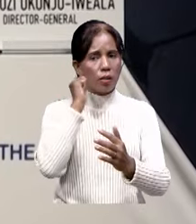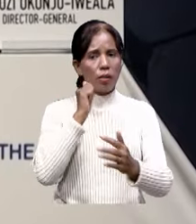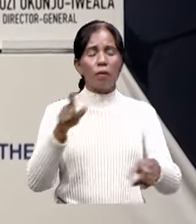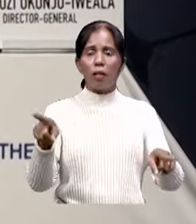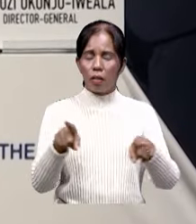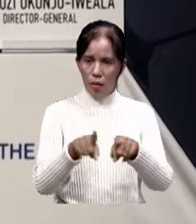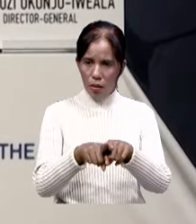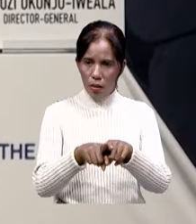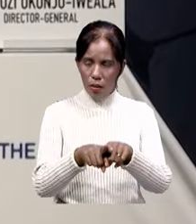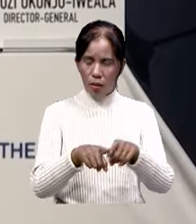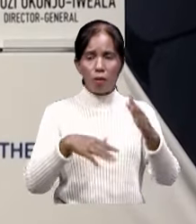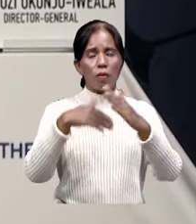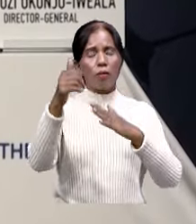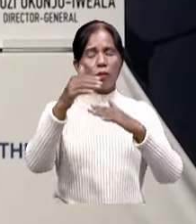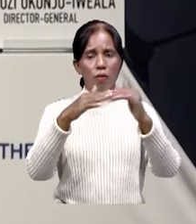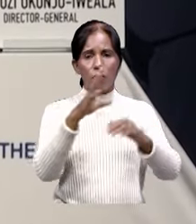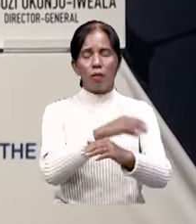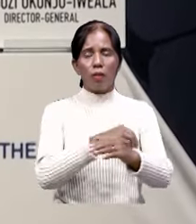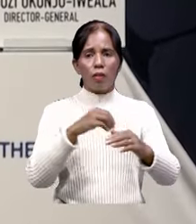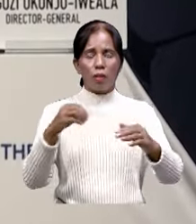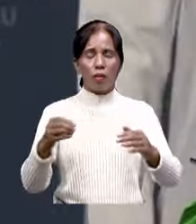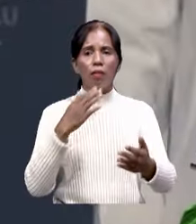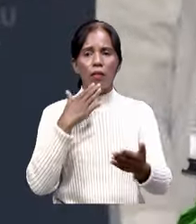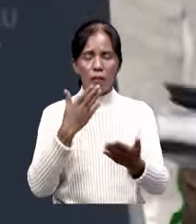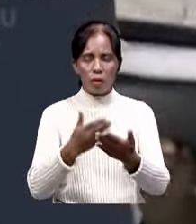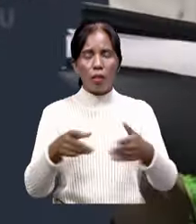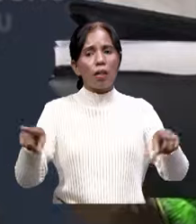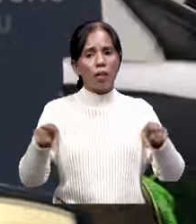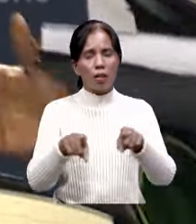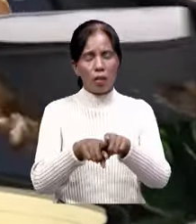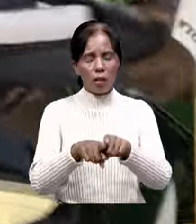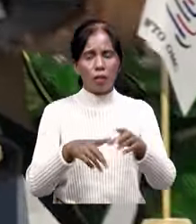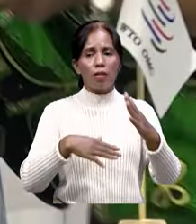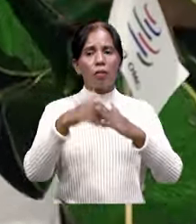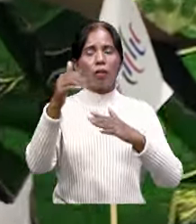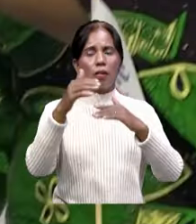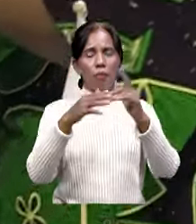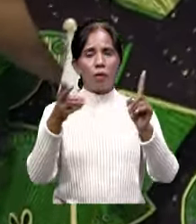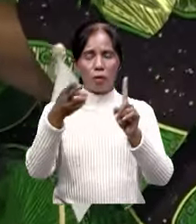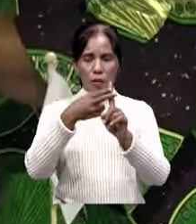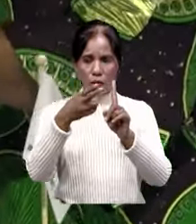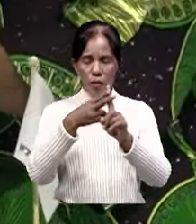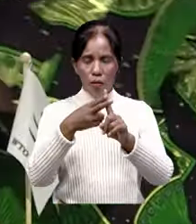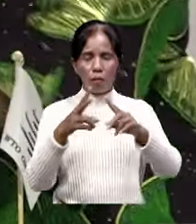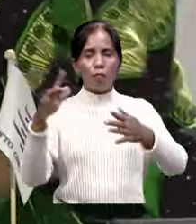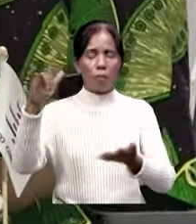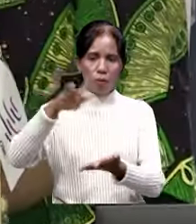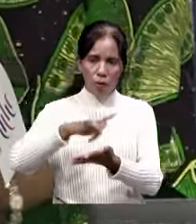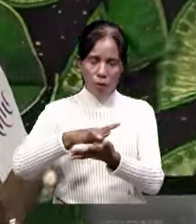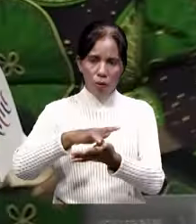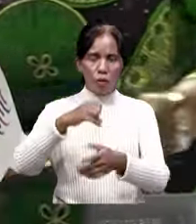makanesan, construção ba infraestruturas ou qualidade makanesan, construção ba hotel, porto,